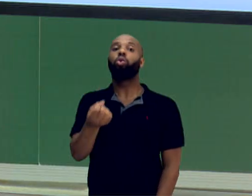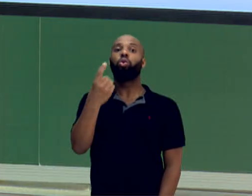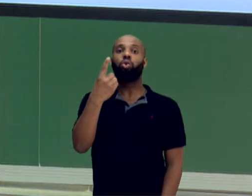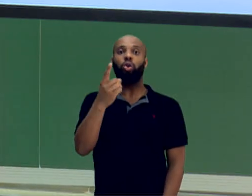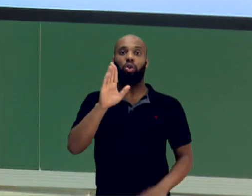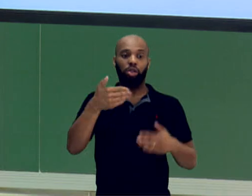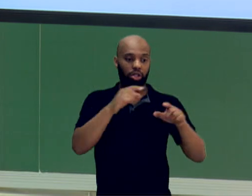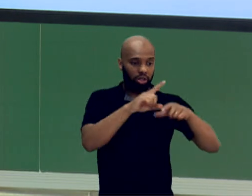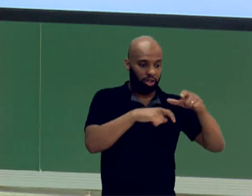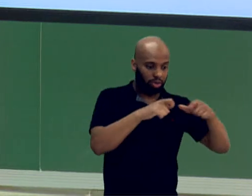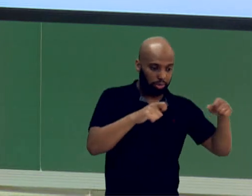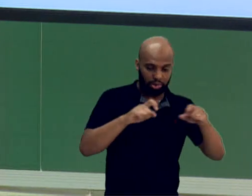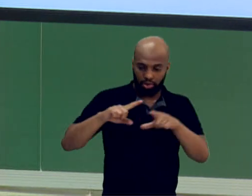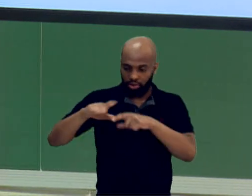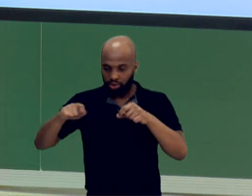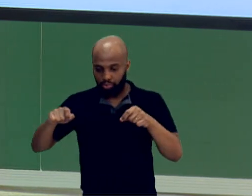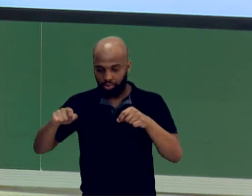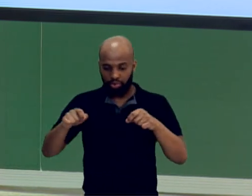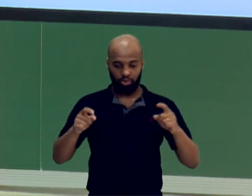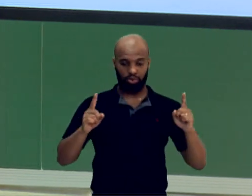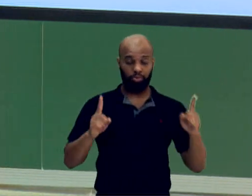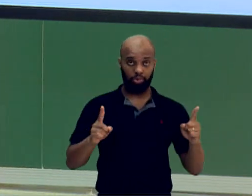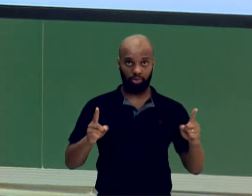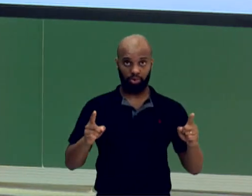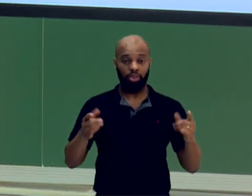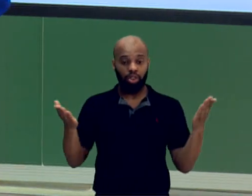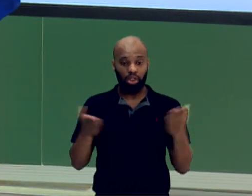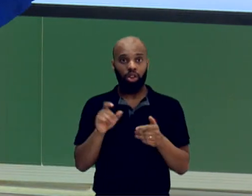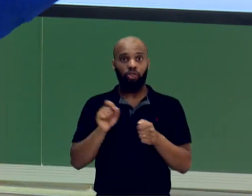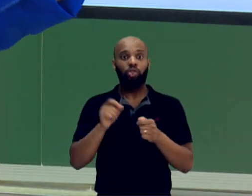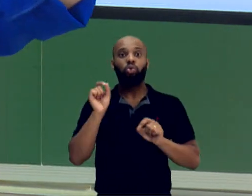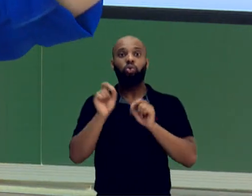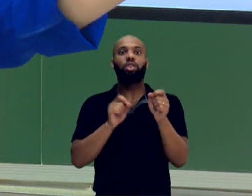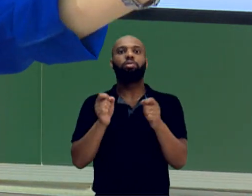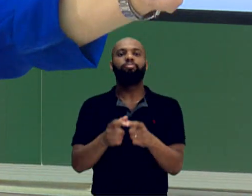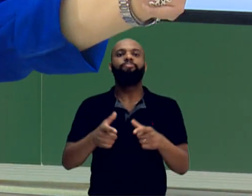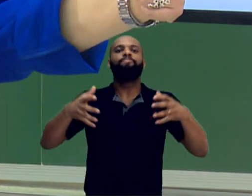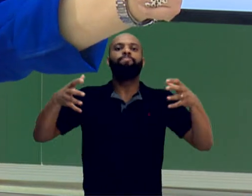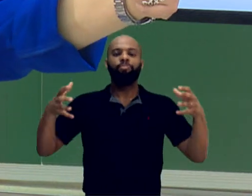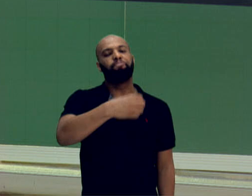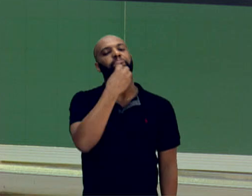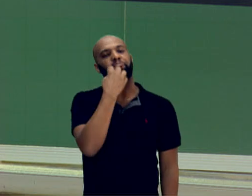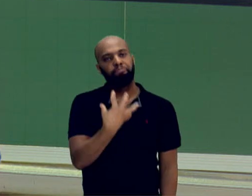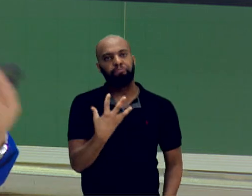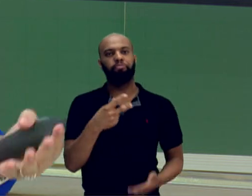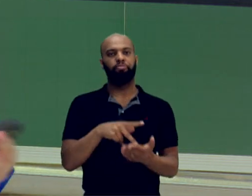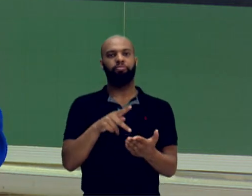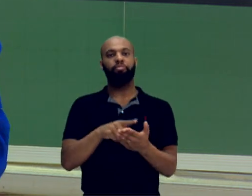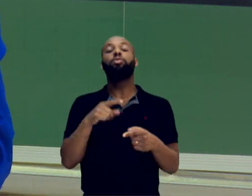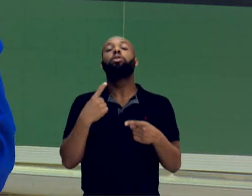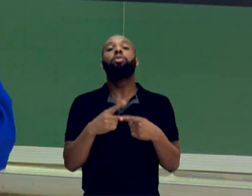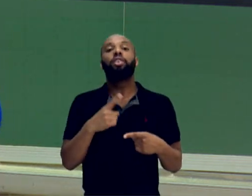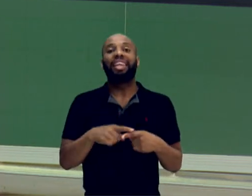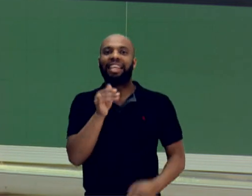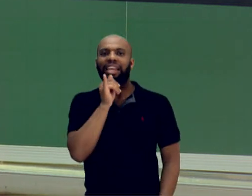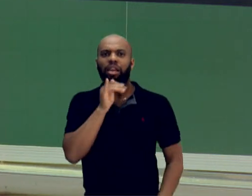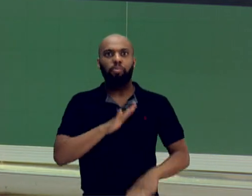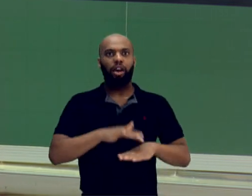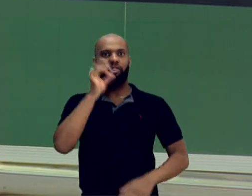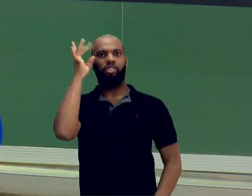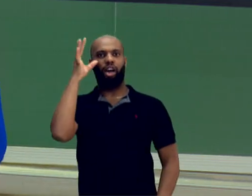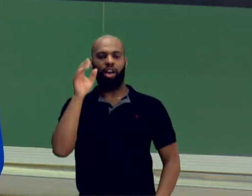numa pedra daquele mesmo tamanho e transformou isso num instrumento de medida. E